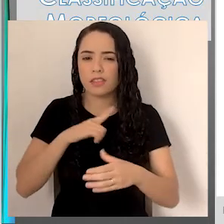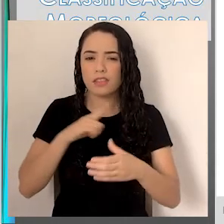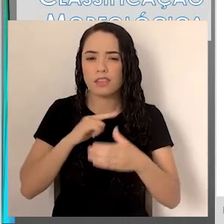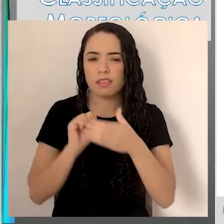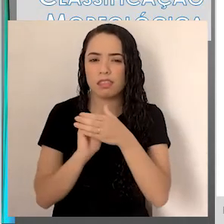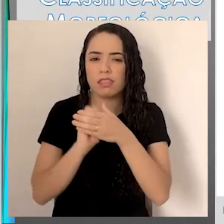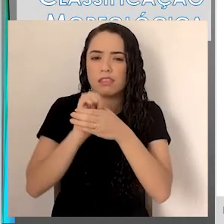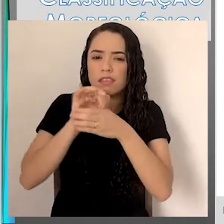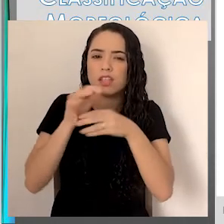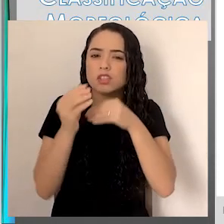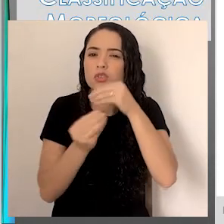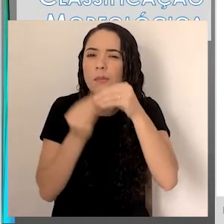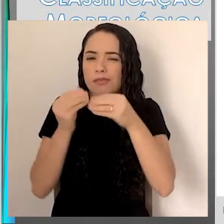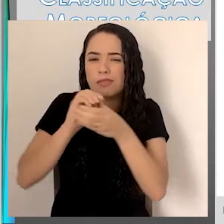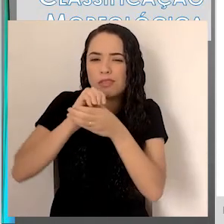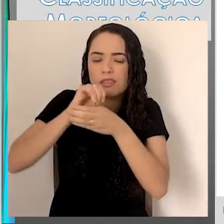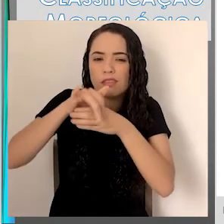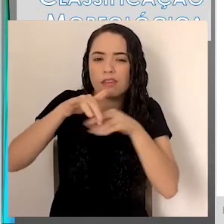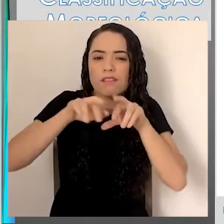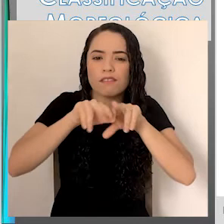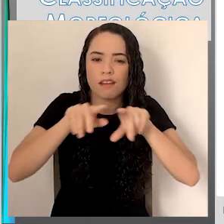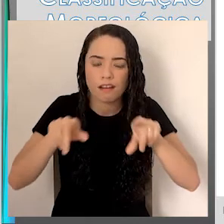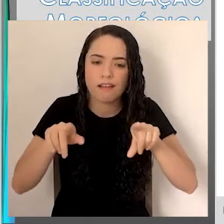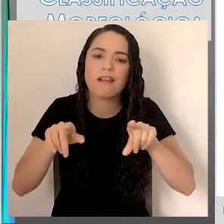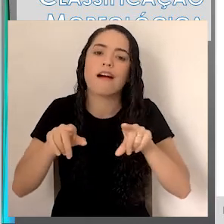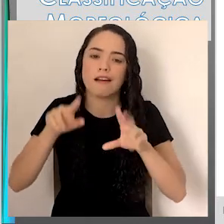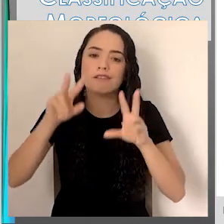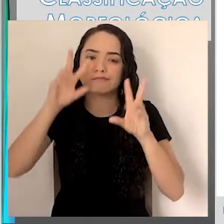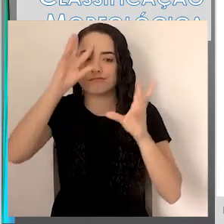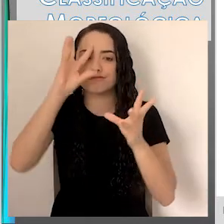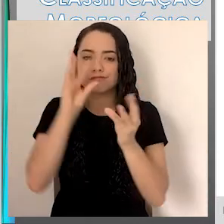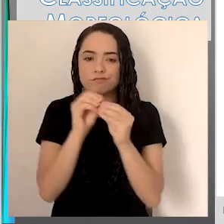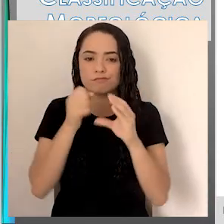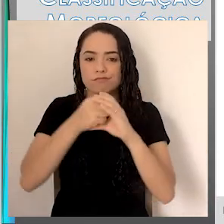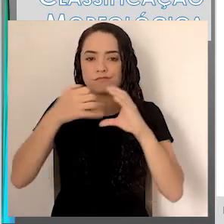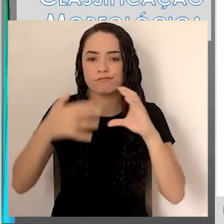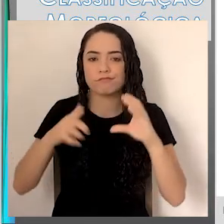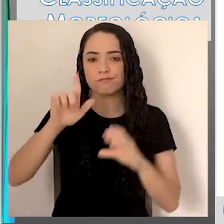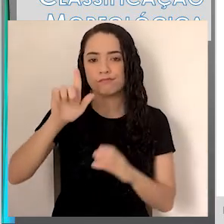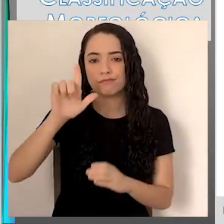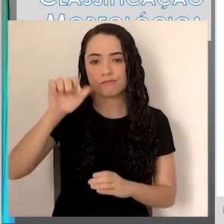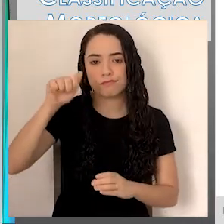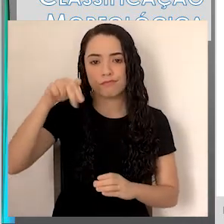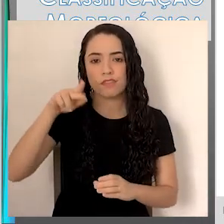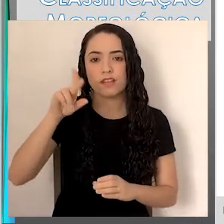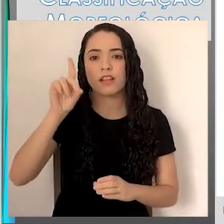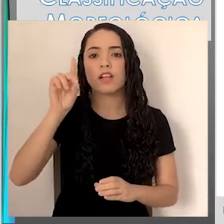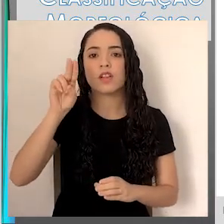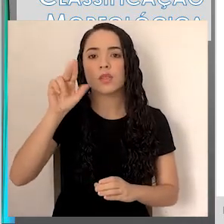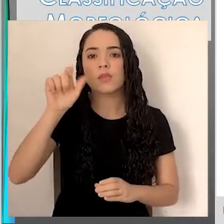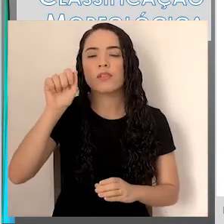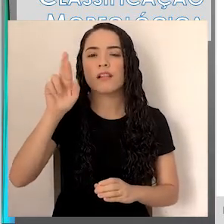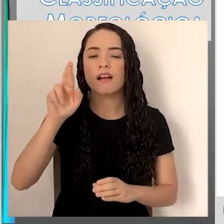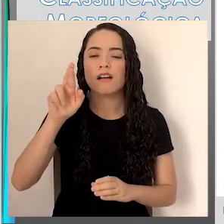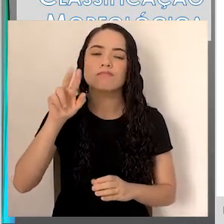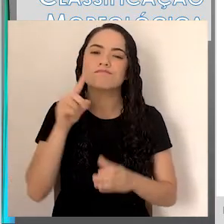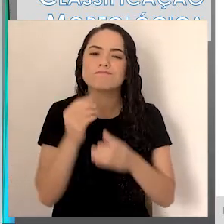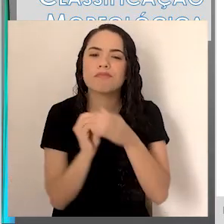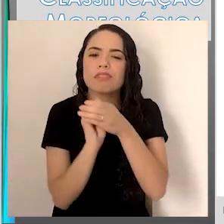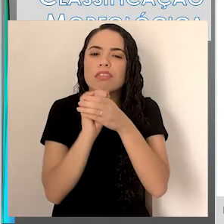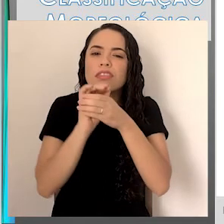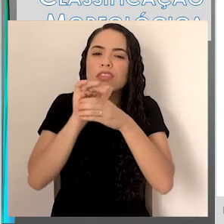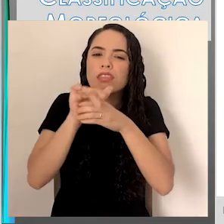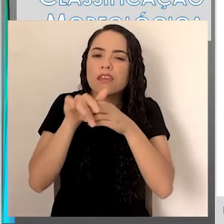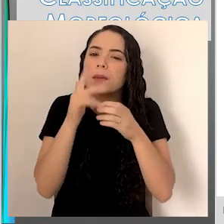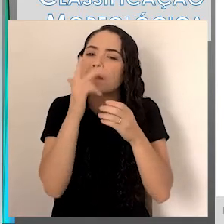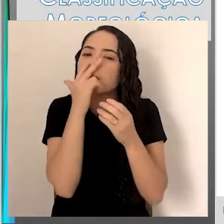produzir e secretar substâncias confere a ele uma característica glandular. O produto desta produção geralmente